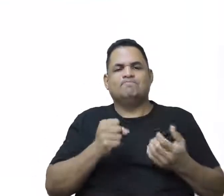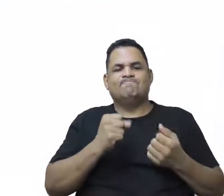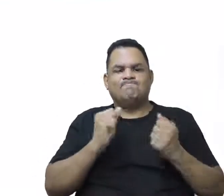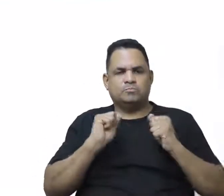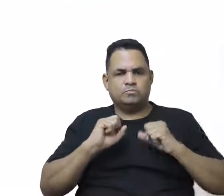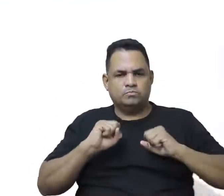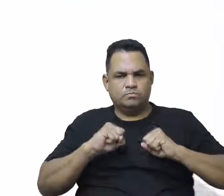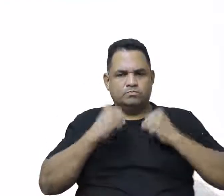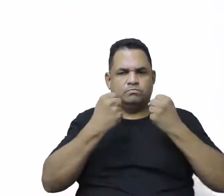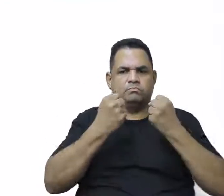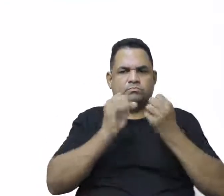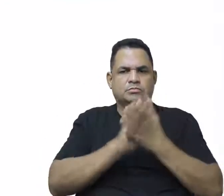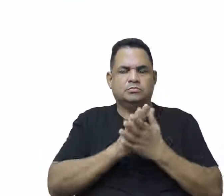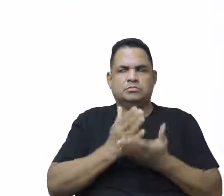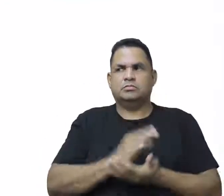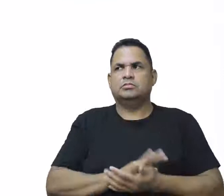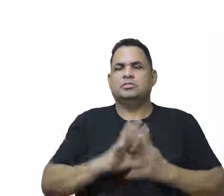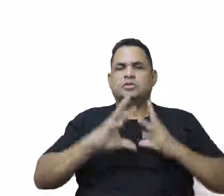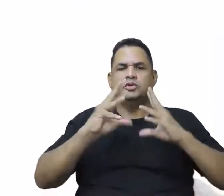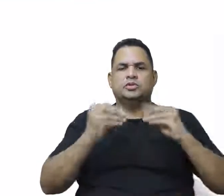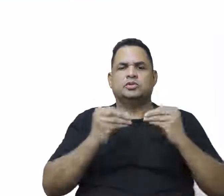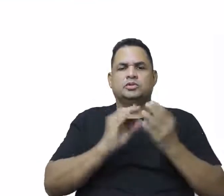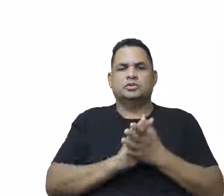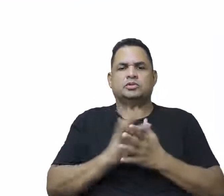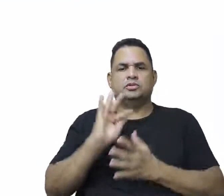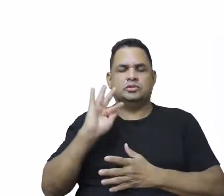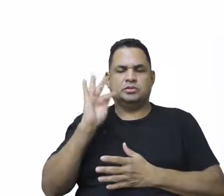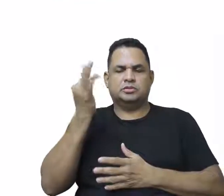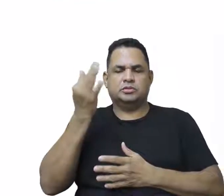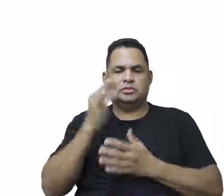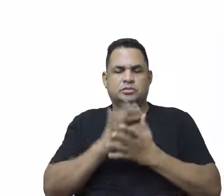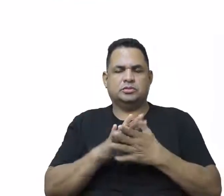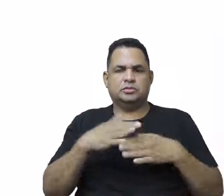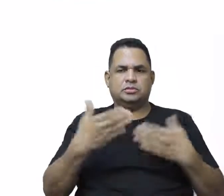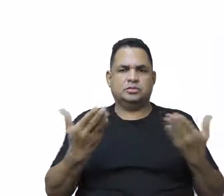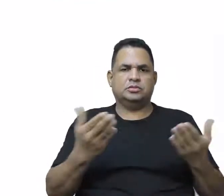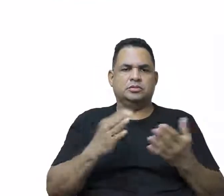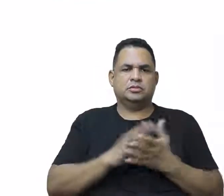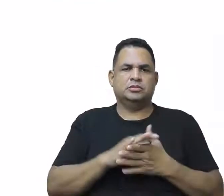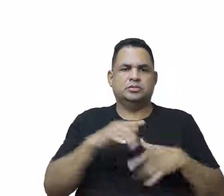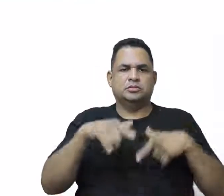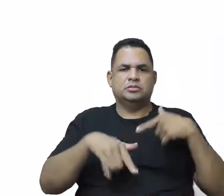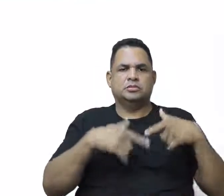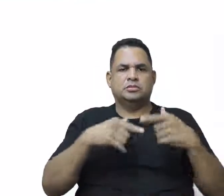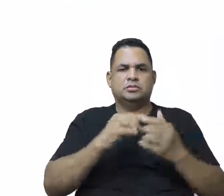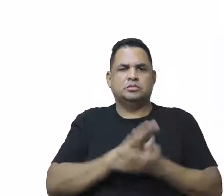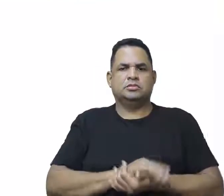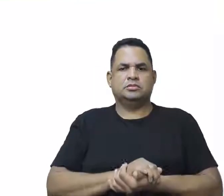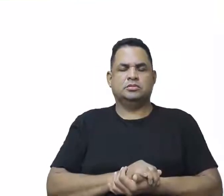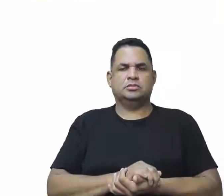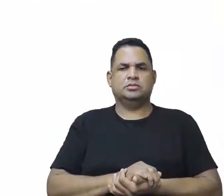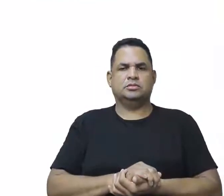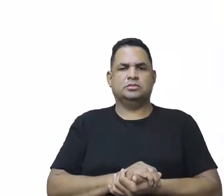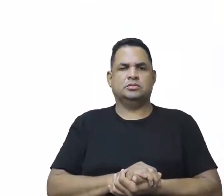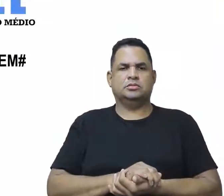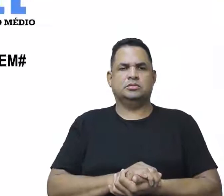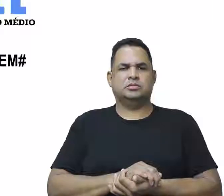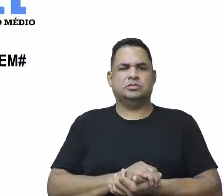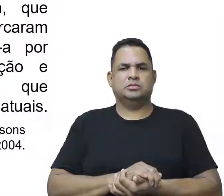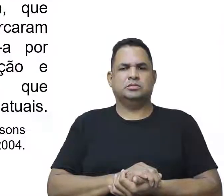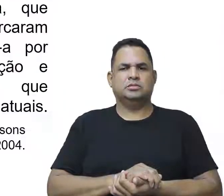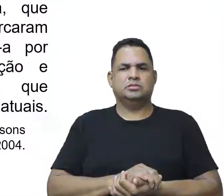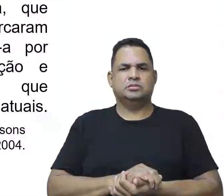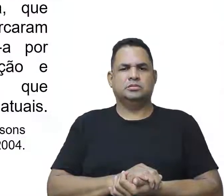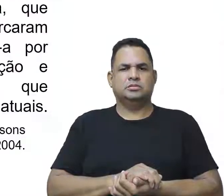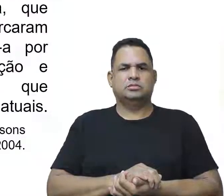àquelas ações. Todos esses fenômenos, né? Busca captar todos os fenômenos produzidos pelas ações, né? Então,